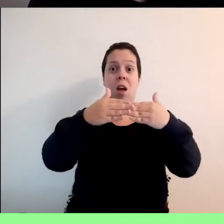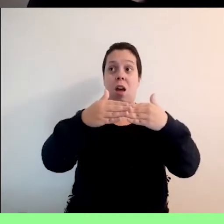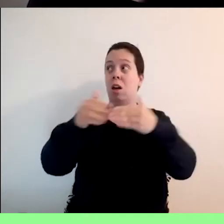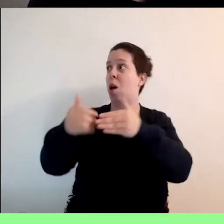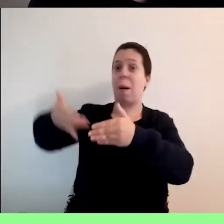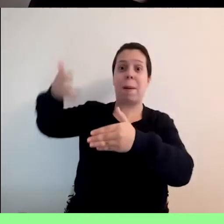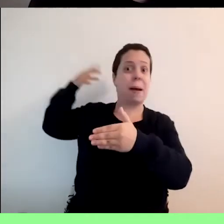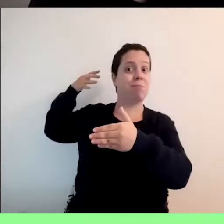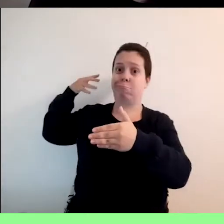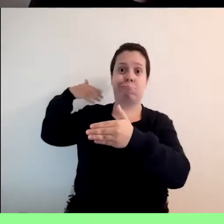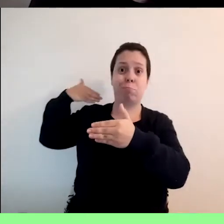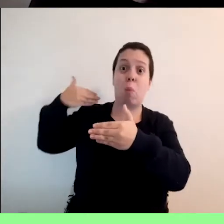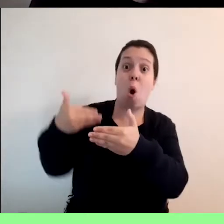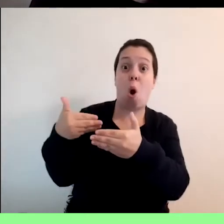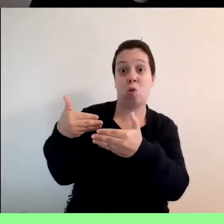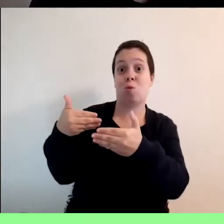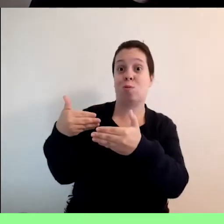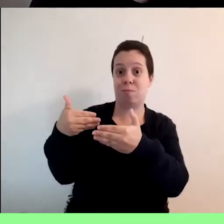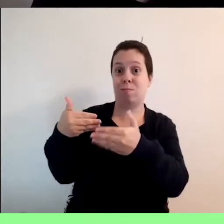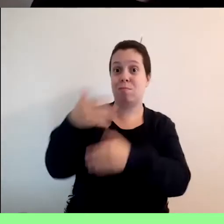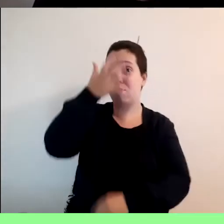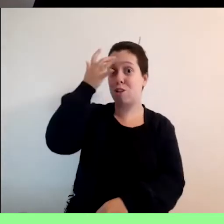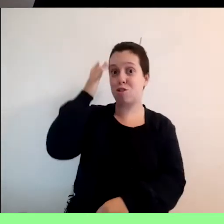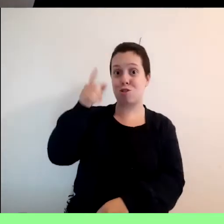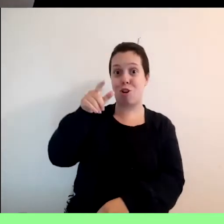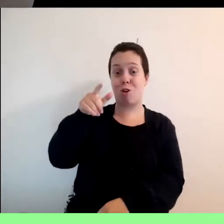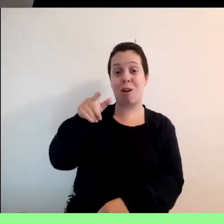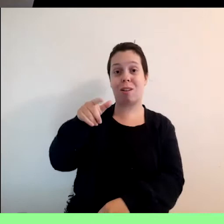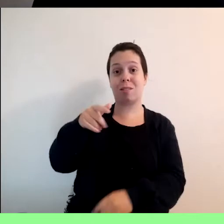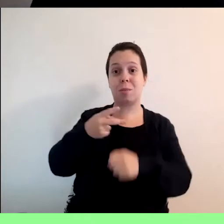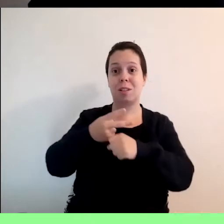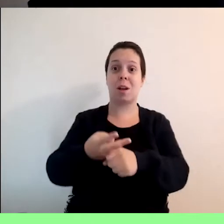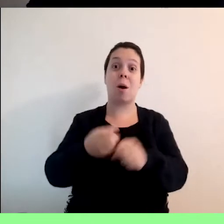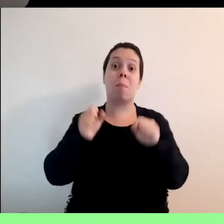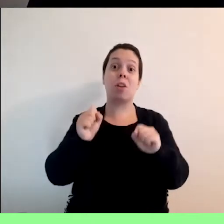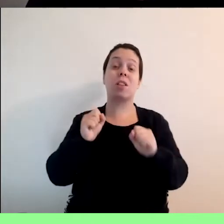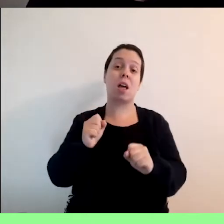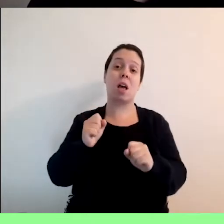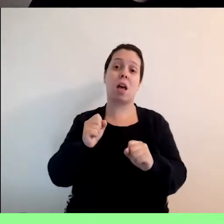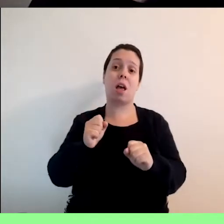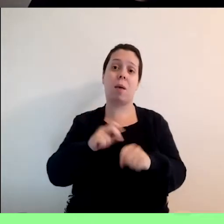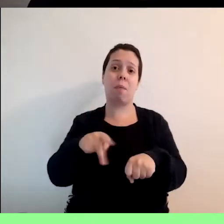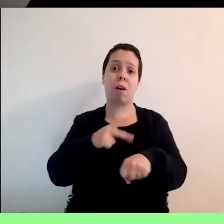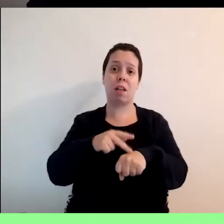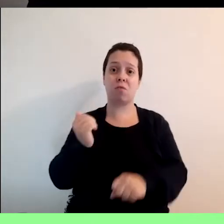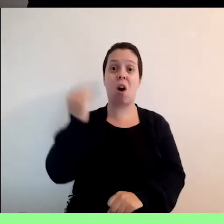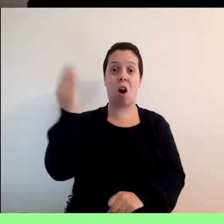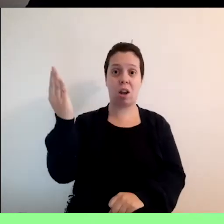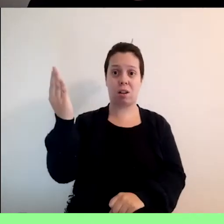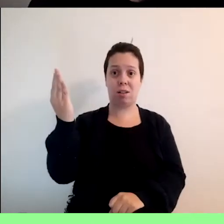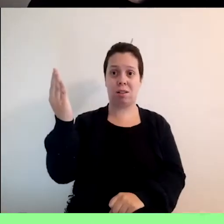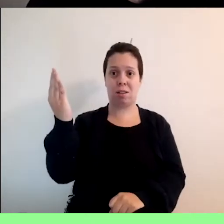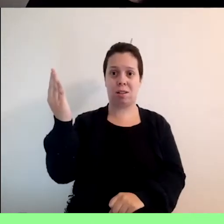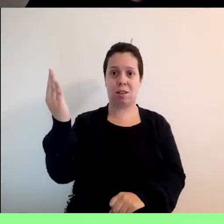pessoas estão buscando, né? Pode ser que ele veio de fora, lá fora tem